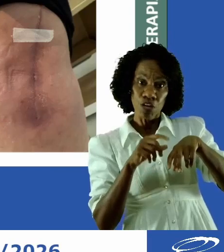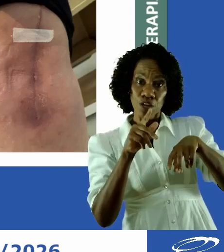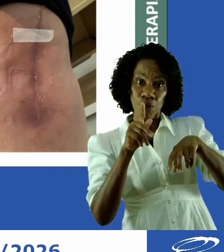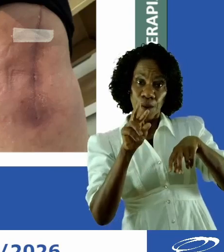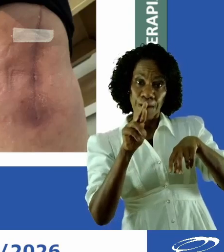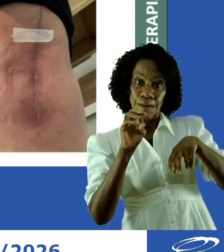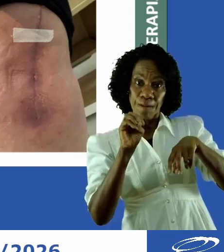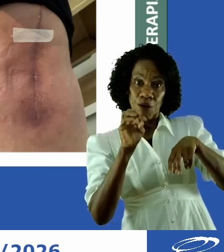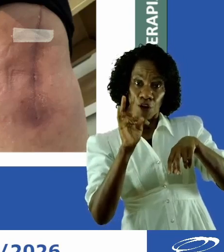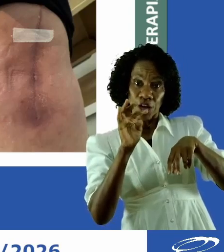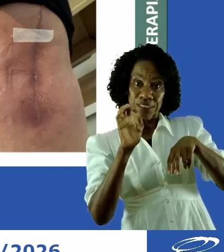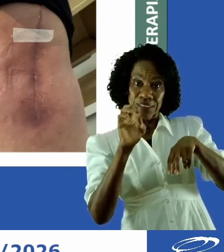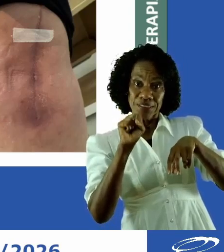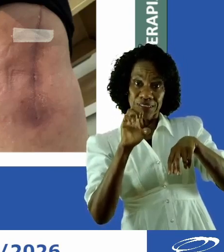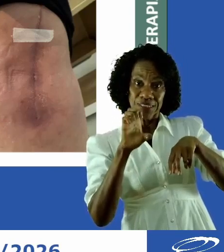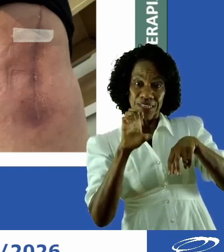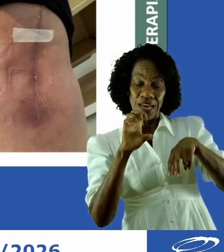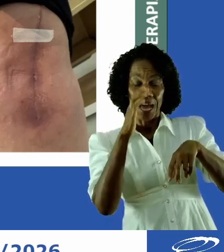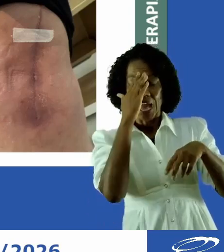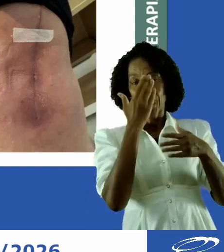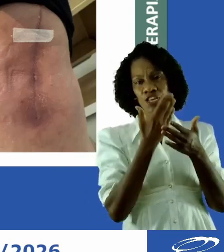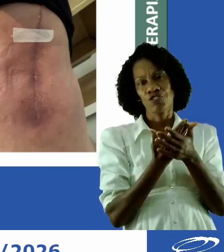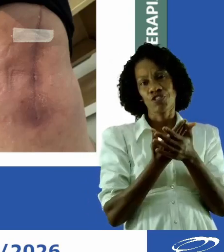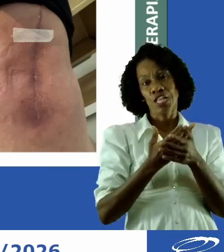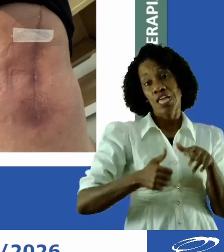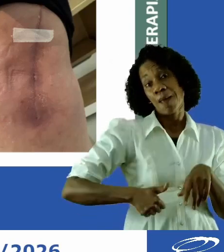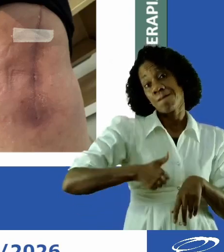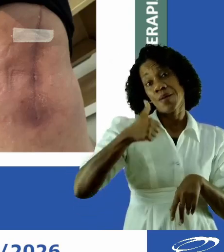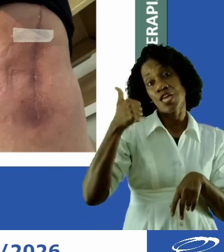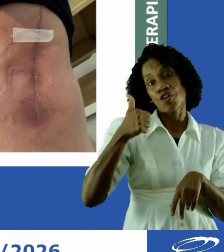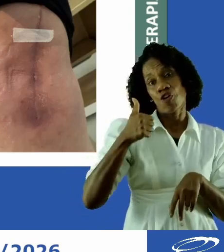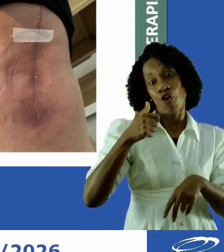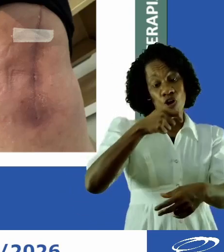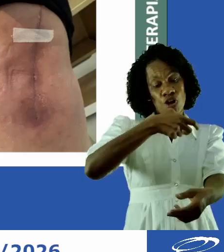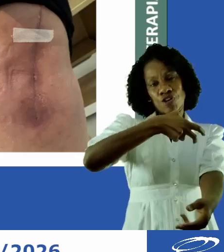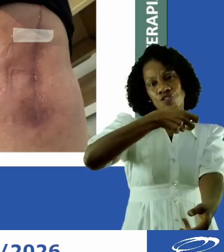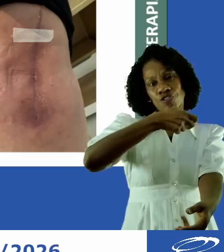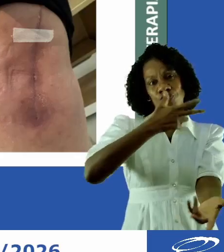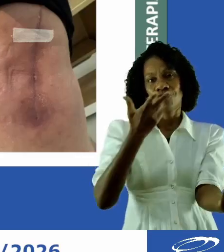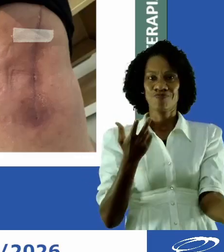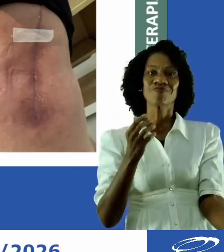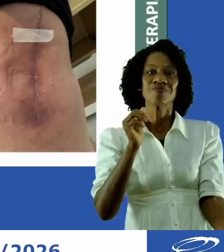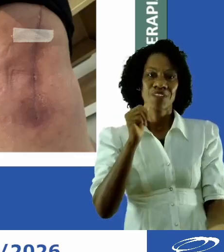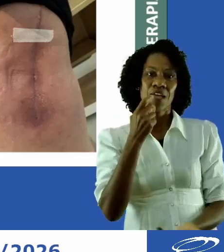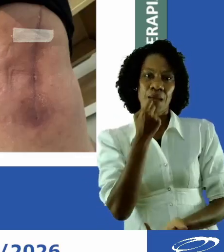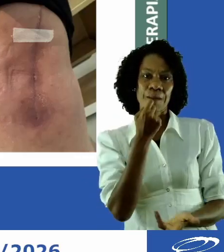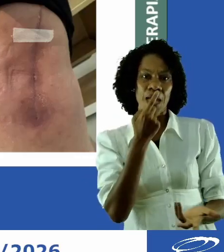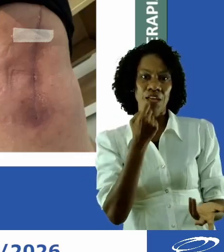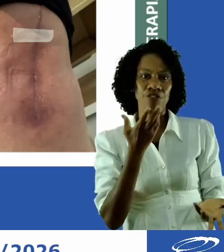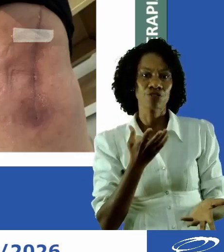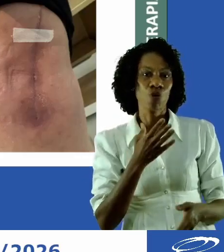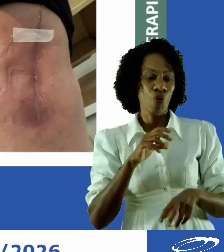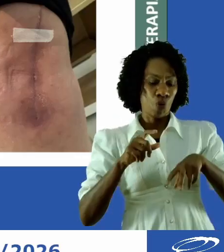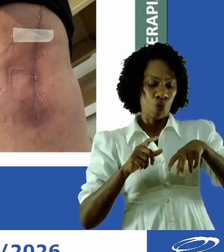é melhor fazer mais tempo de antibiótico, comparado com quadril ou ombro, o que quer que seja. Obviamente, não dá